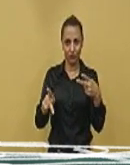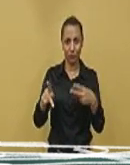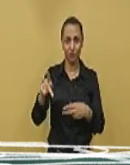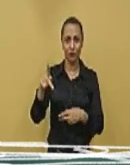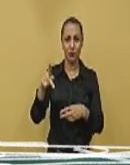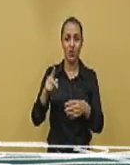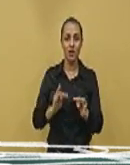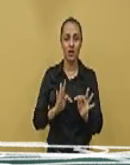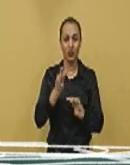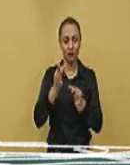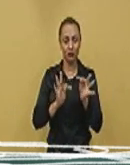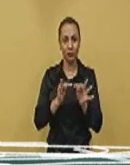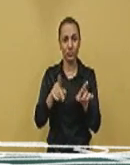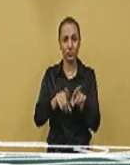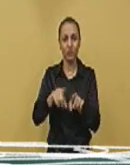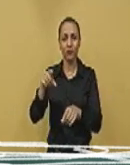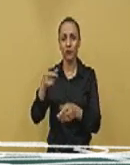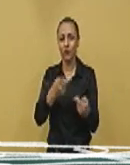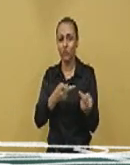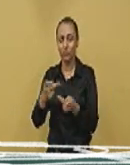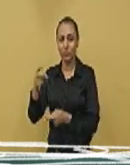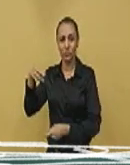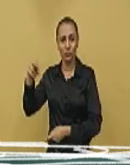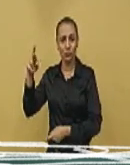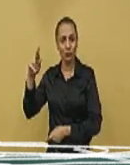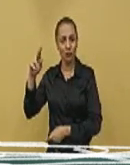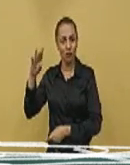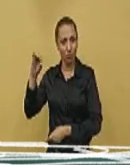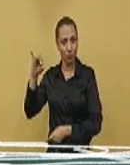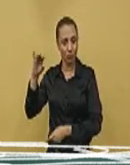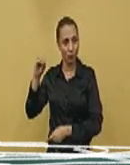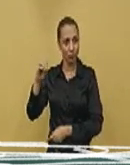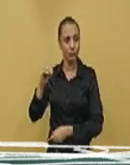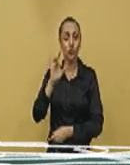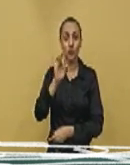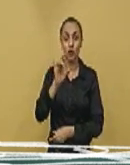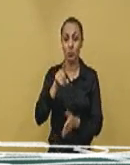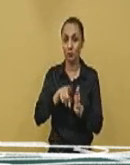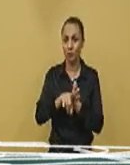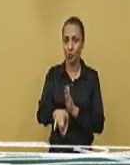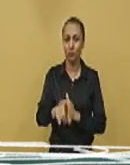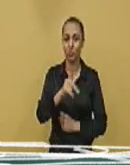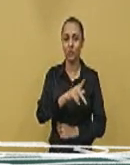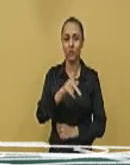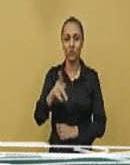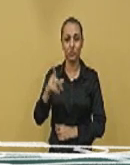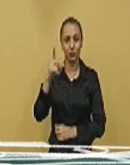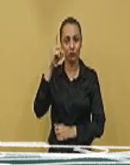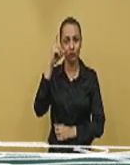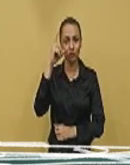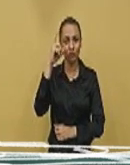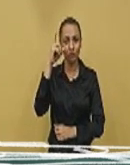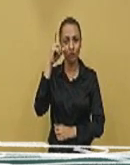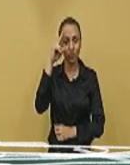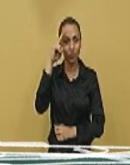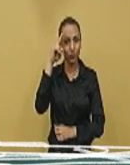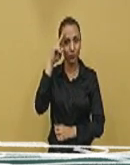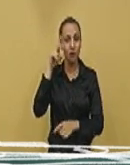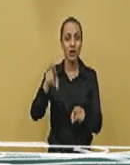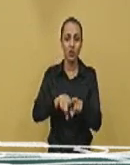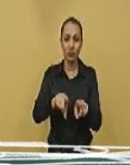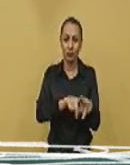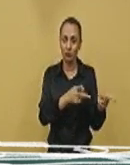da FAED, que poderá apenas dirigir a sua pergunta ao professor Joelson. E também convido o técnico